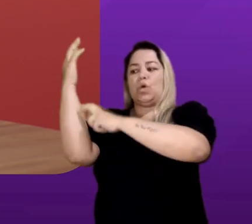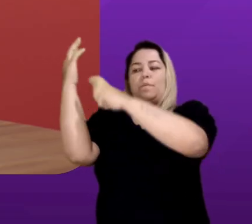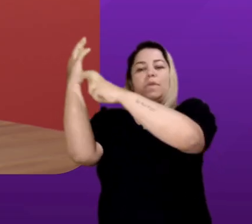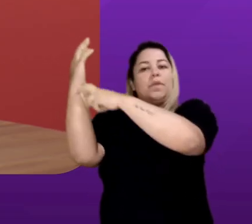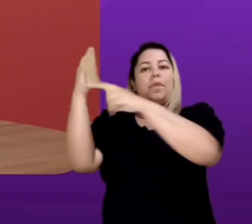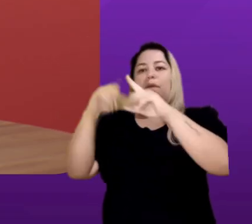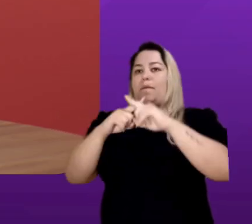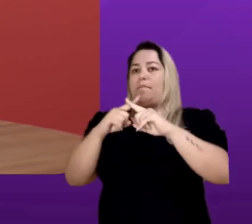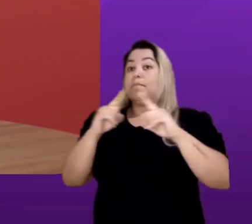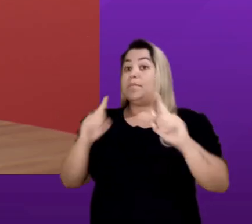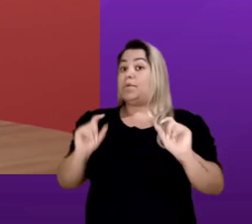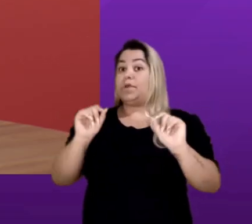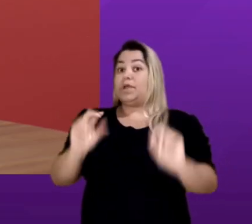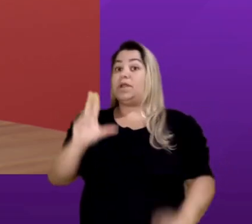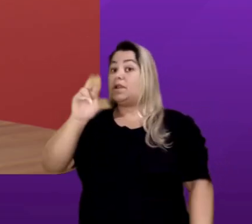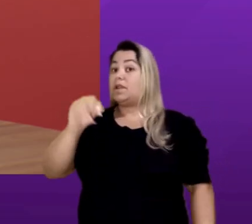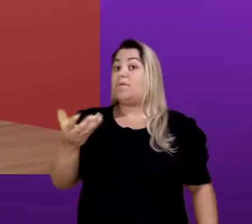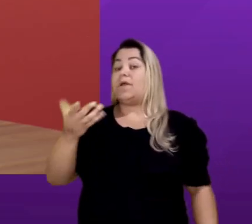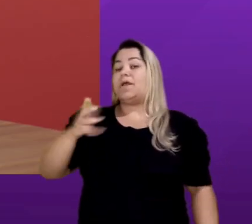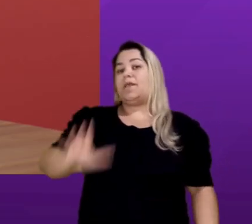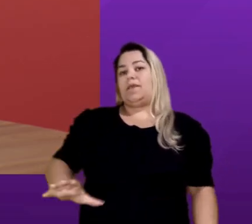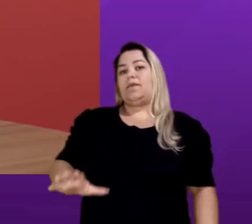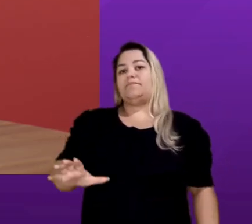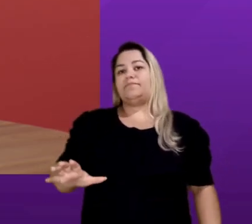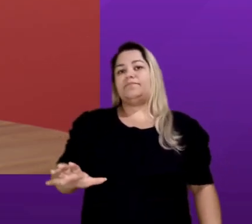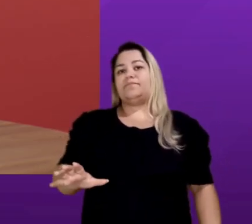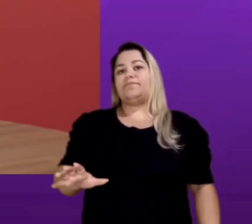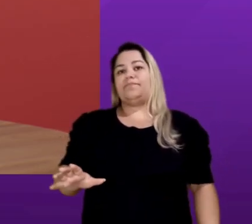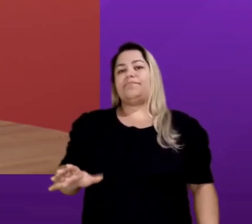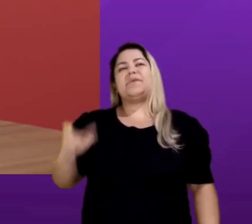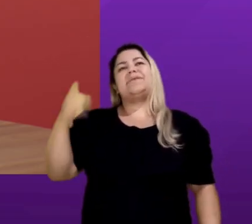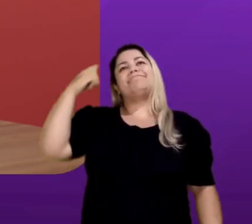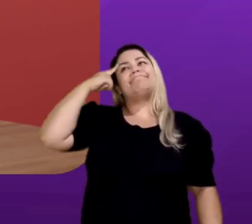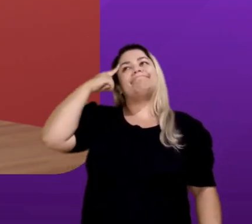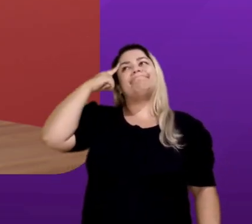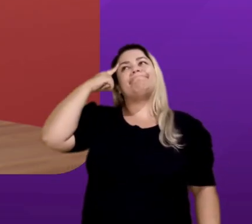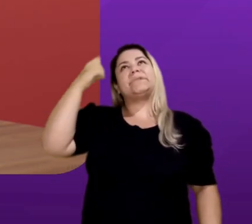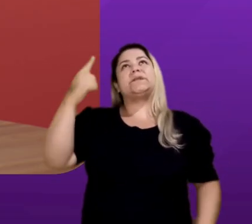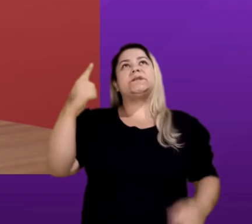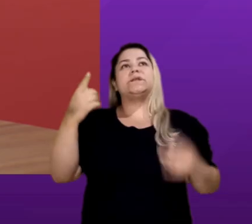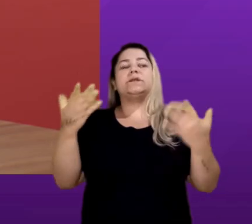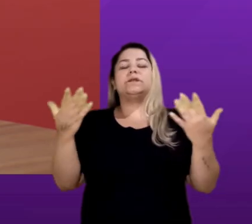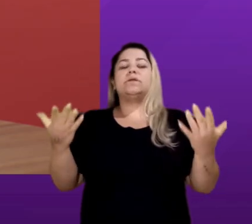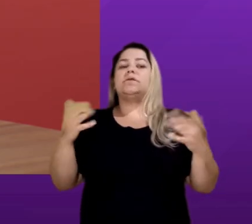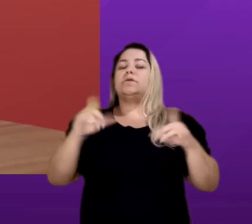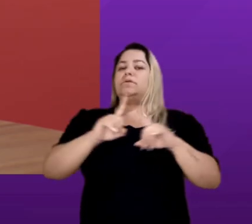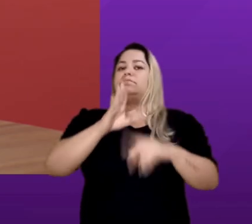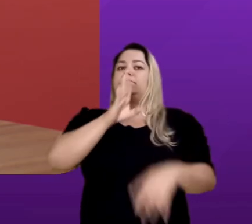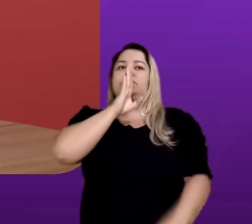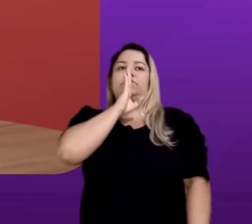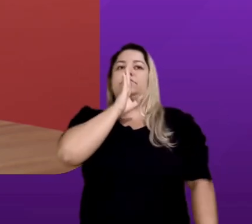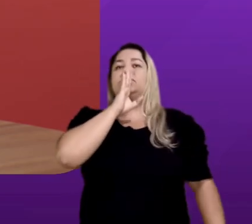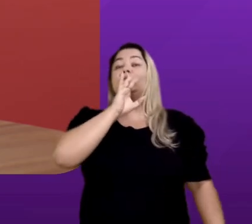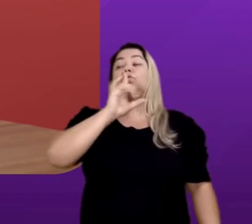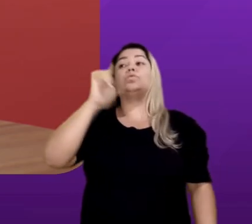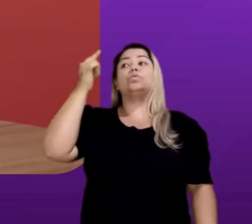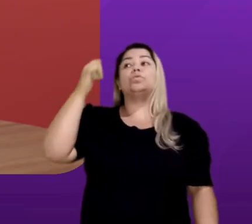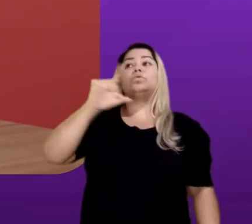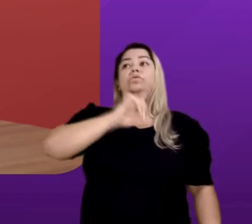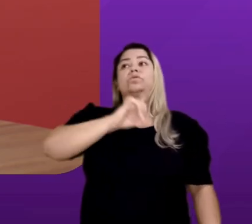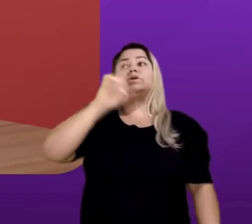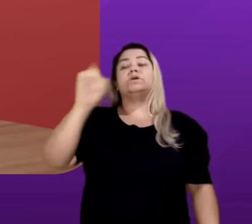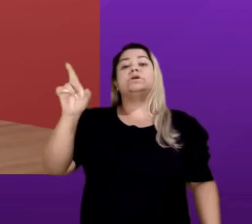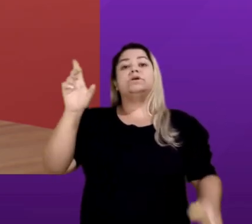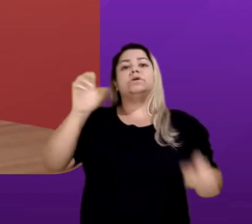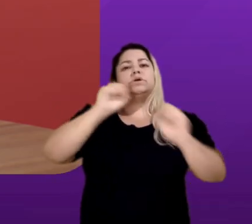conseguem. Fiquei bem pensativa, né, naquele jeito, e não falei nada. No outro dia, amanheceu o dia, eu fui à